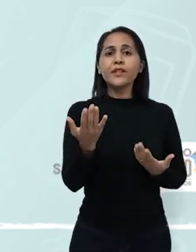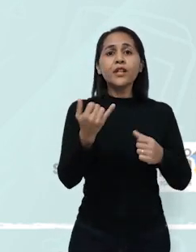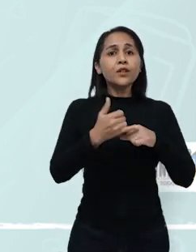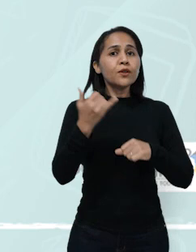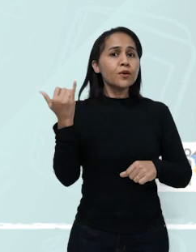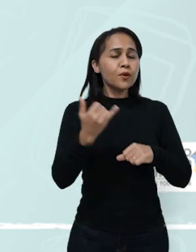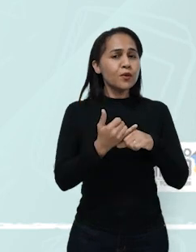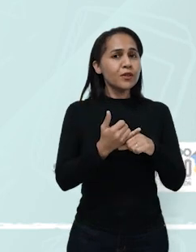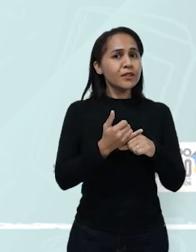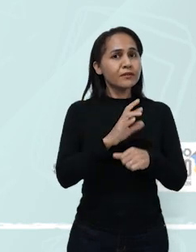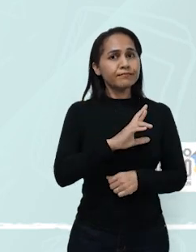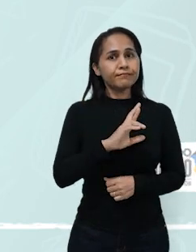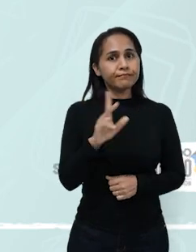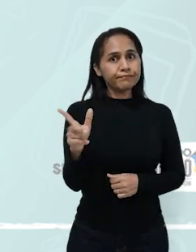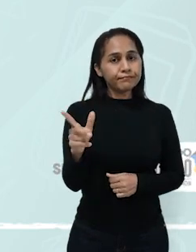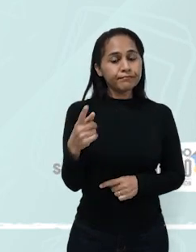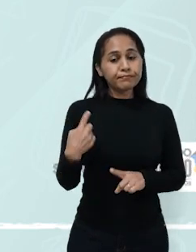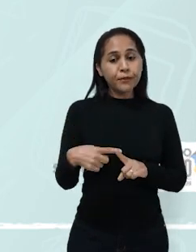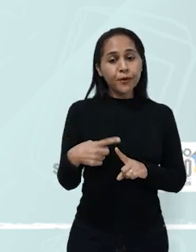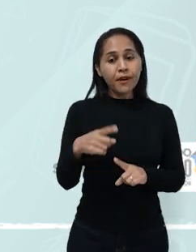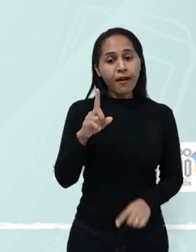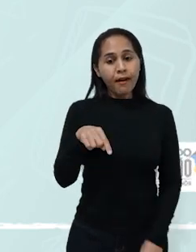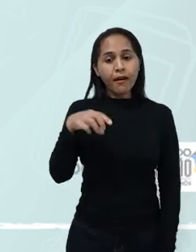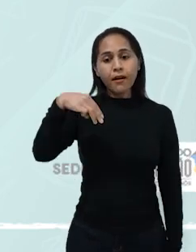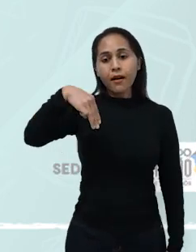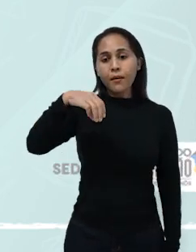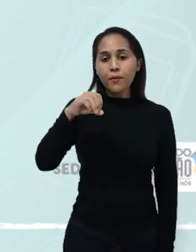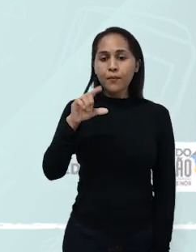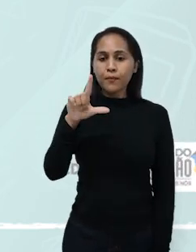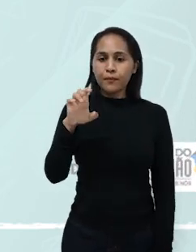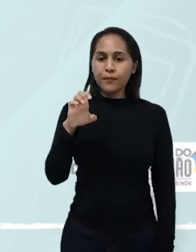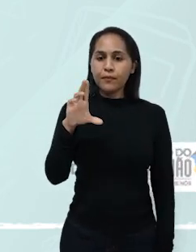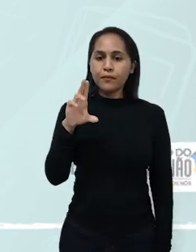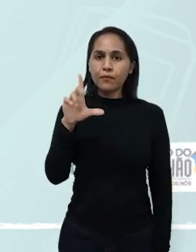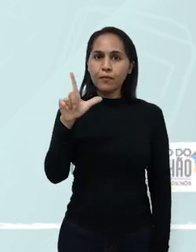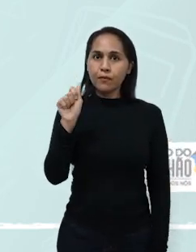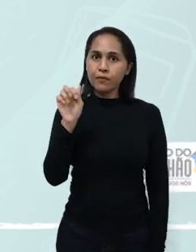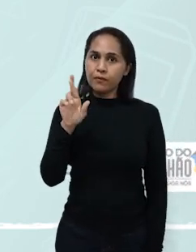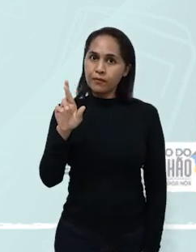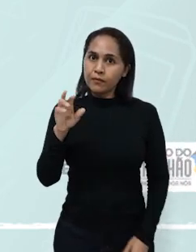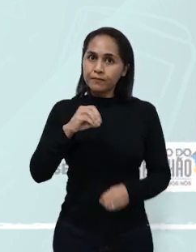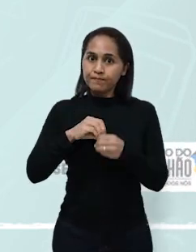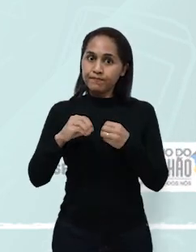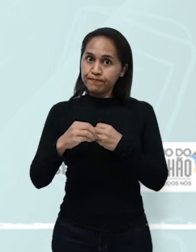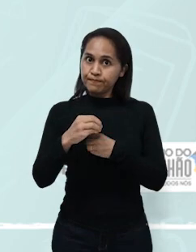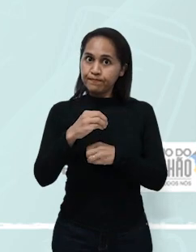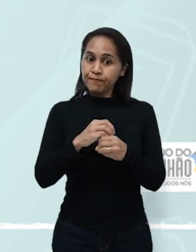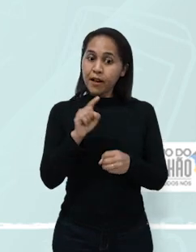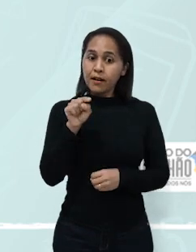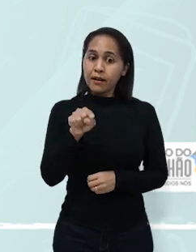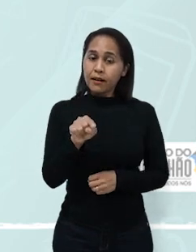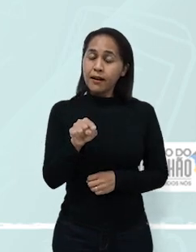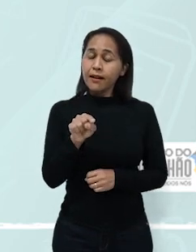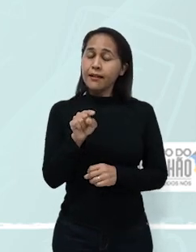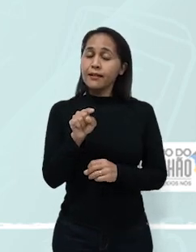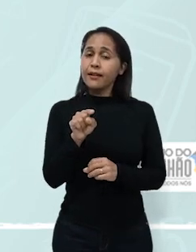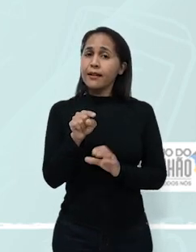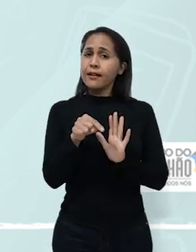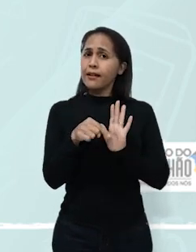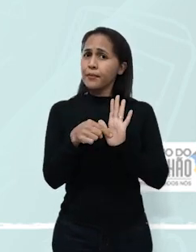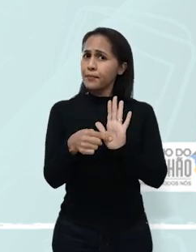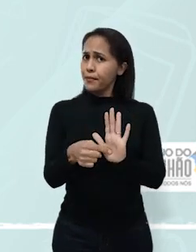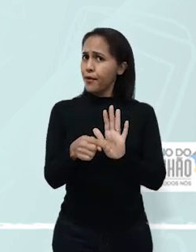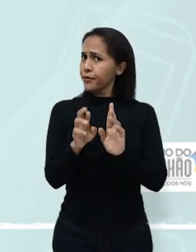moleculares. E essas substâncias moleculares elas não apresentam essa diferença